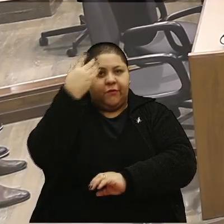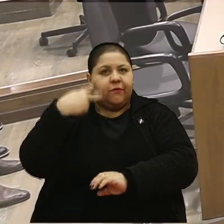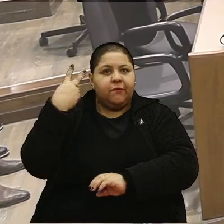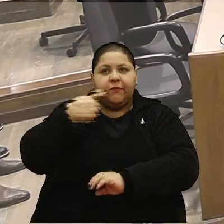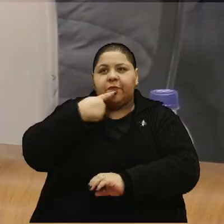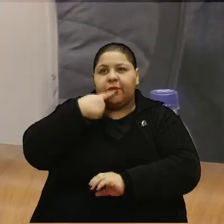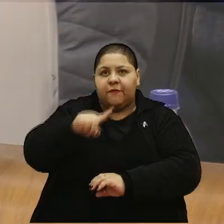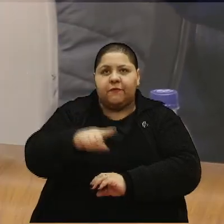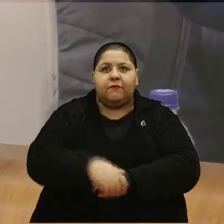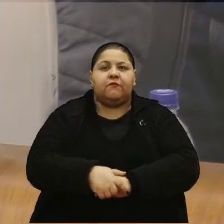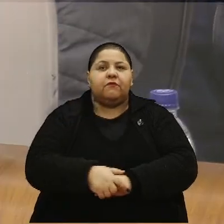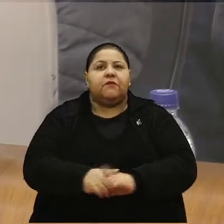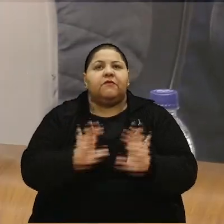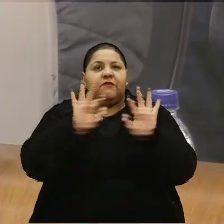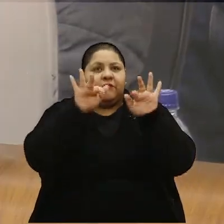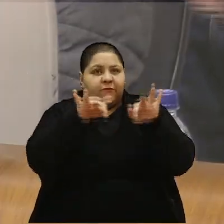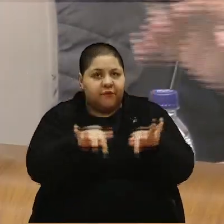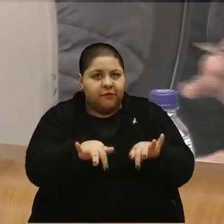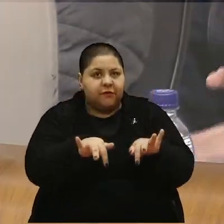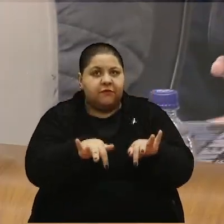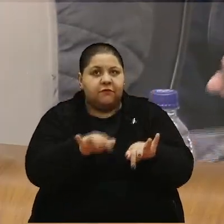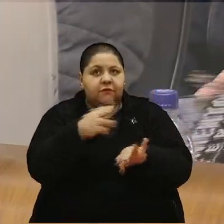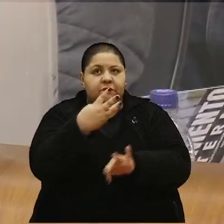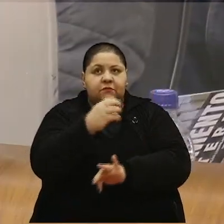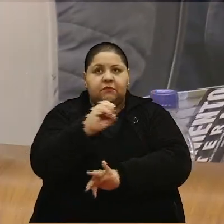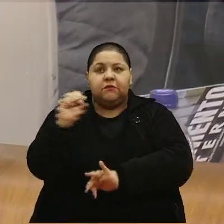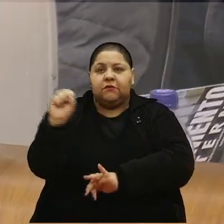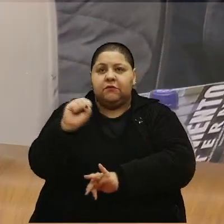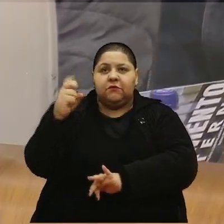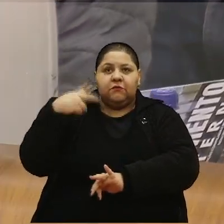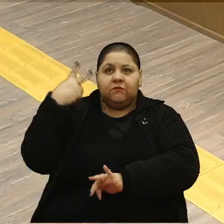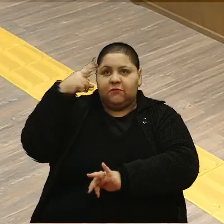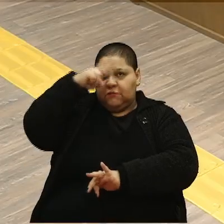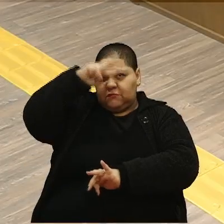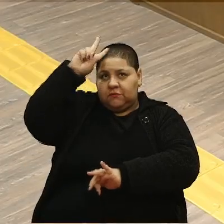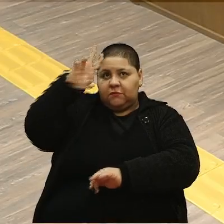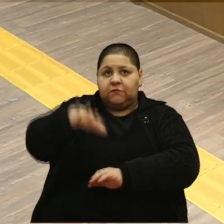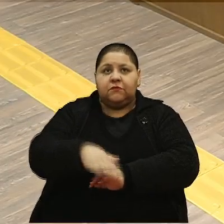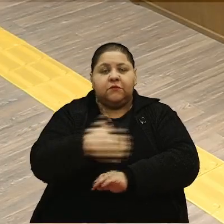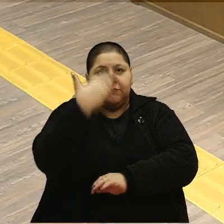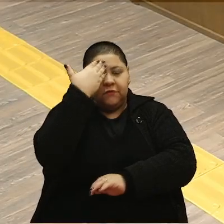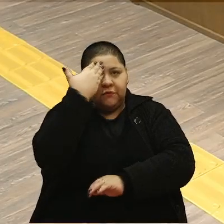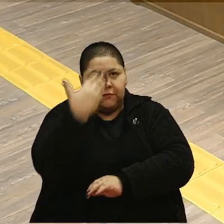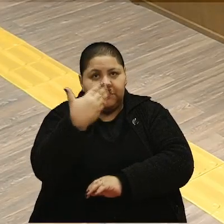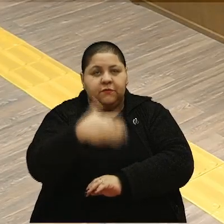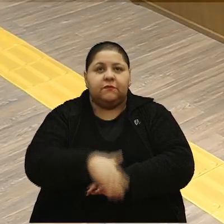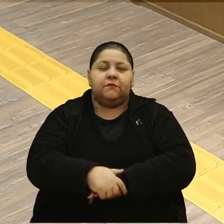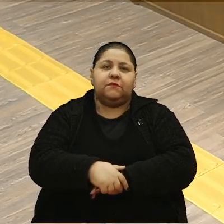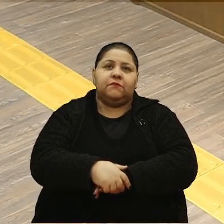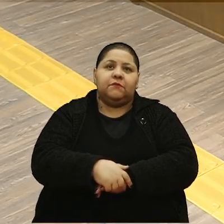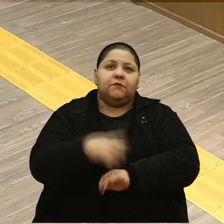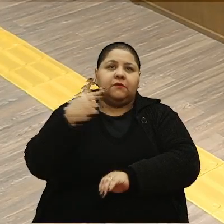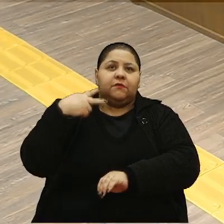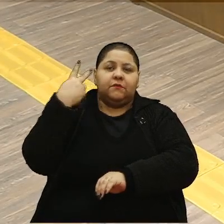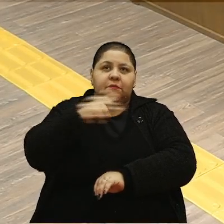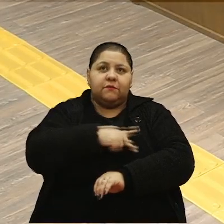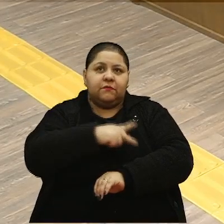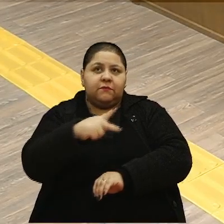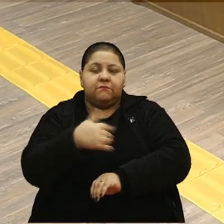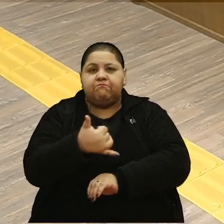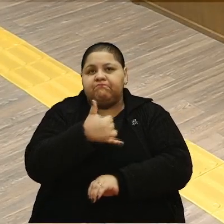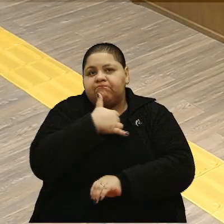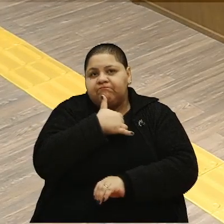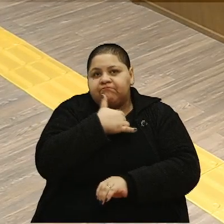Caleb. Para concluir, 30 segundos, vereador Edson da Rosa. Obrigado, vereador. Presidente,